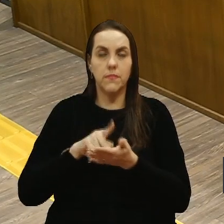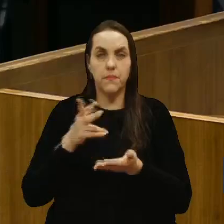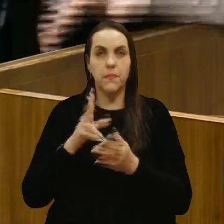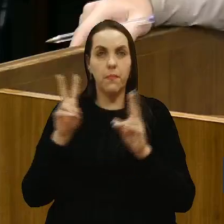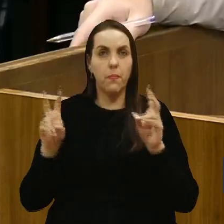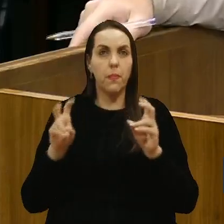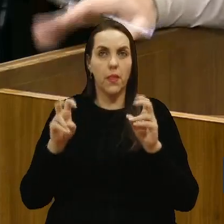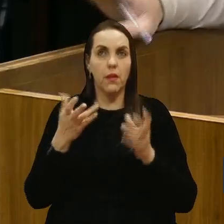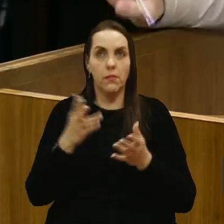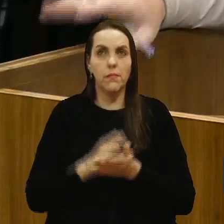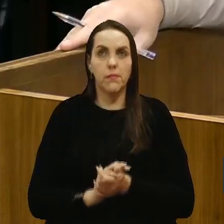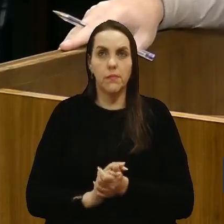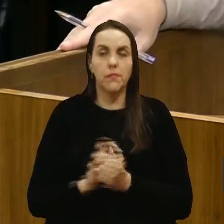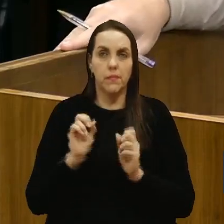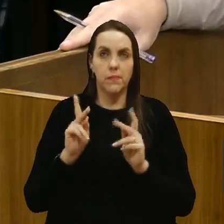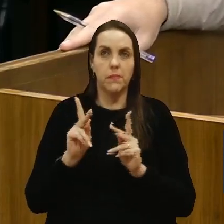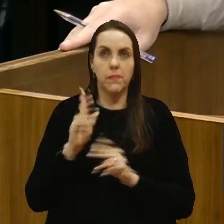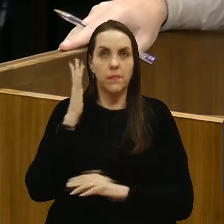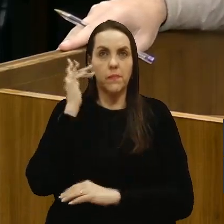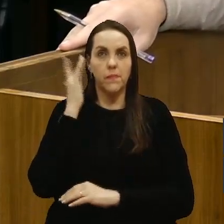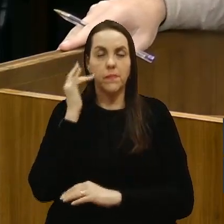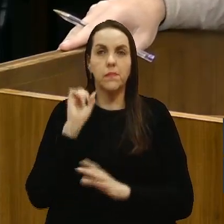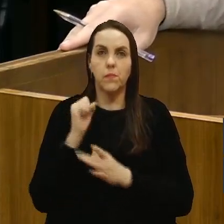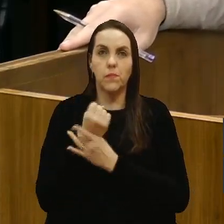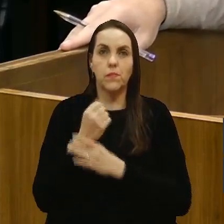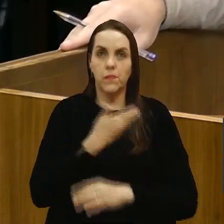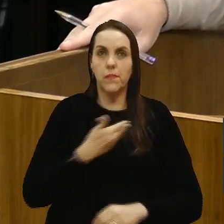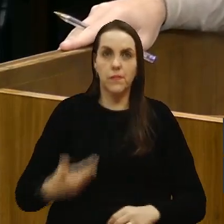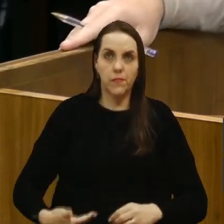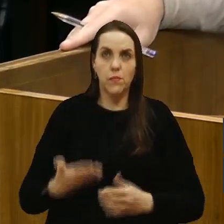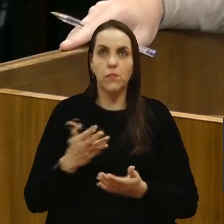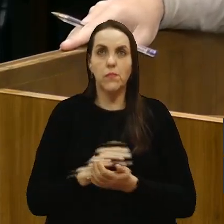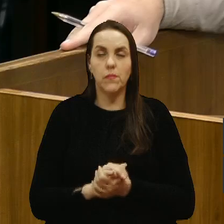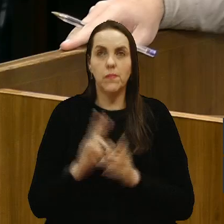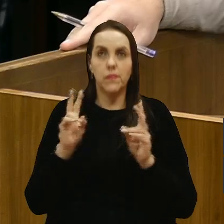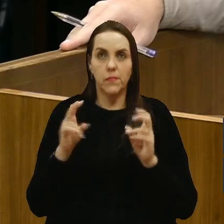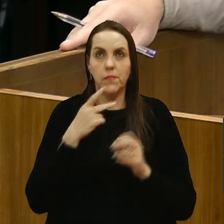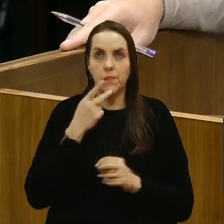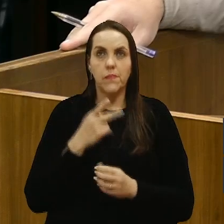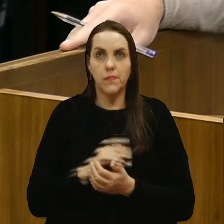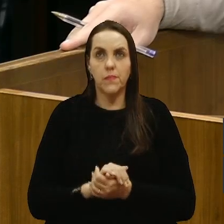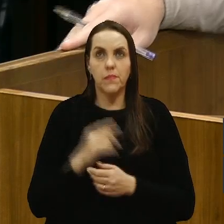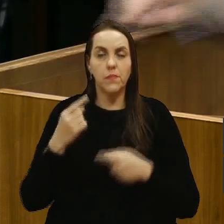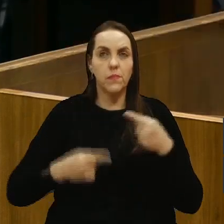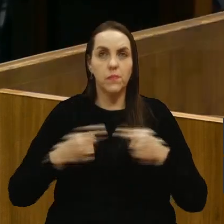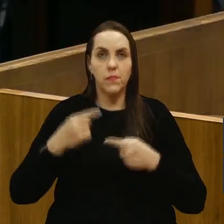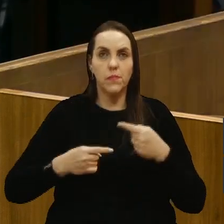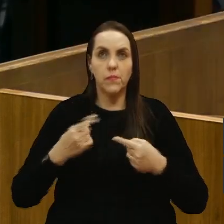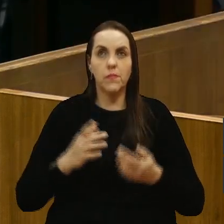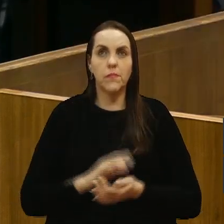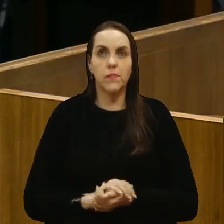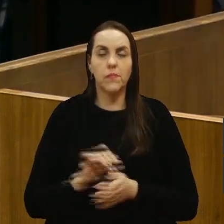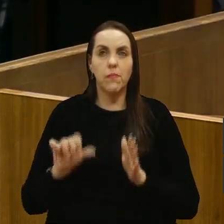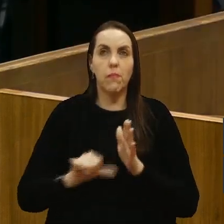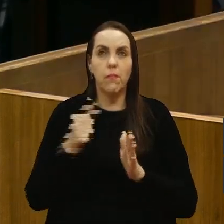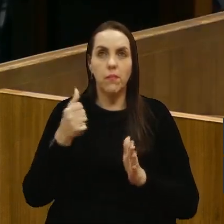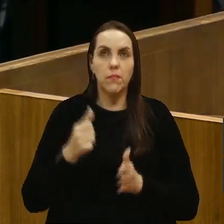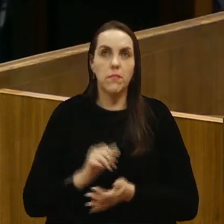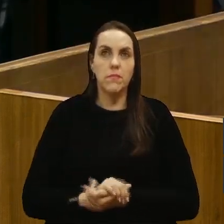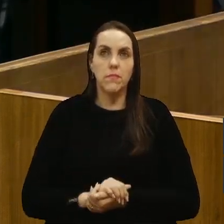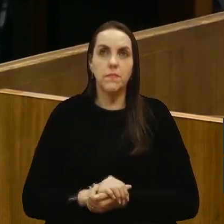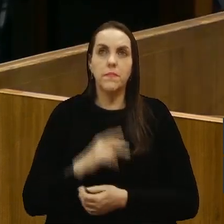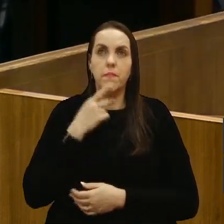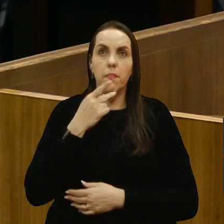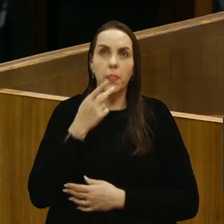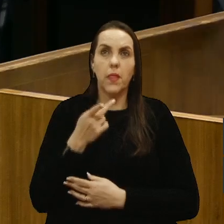assunto, mas vamos lá. Amanhã eu vou falar sobre segurança pública, hoje nós vamos falar sobre os debates aqui. Primeiro, falar